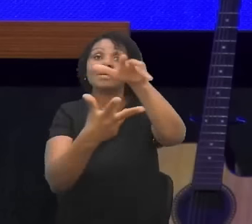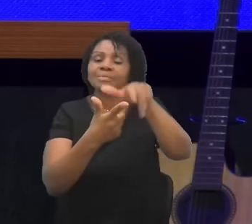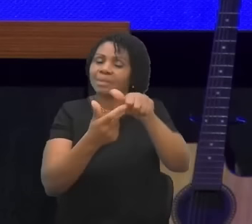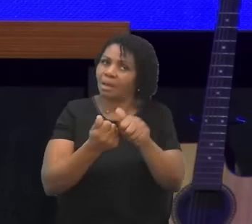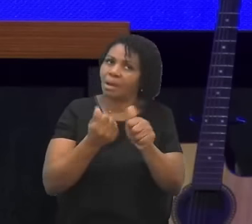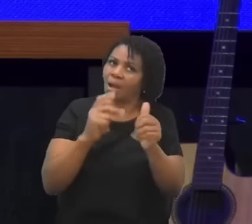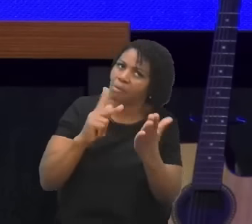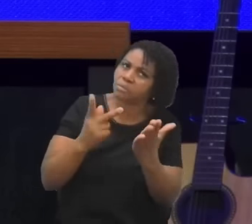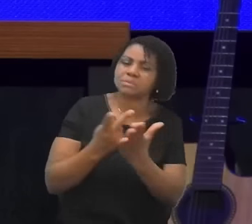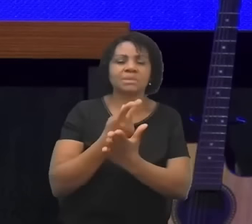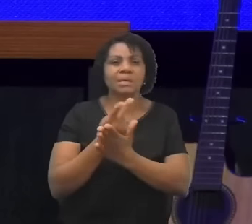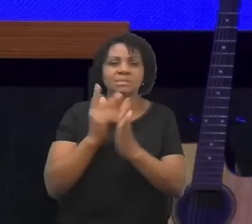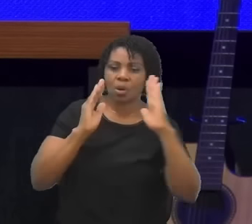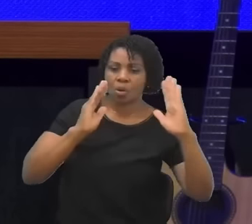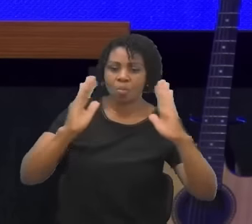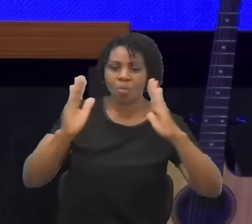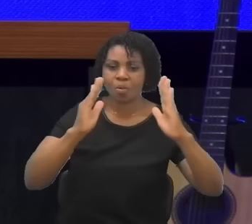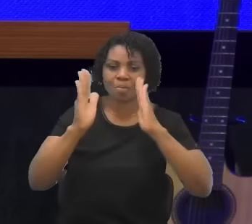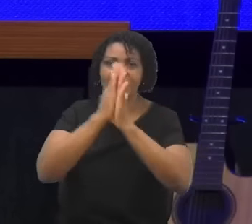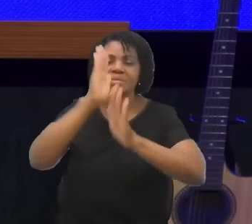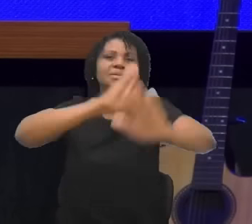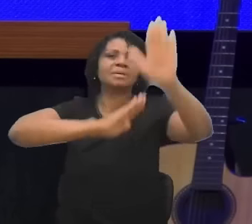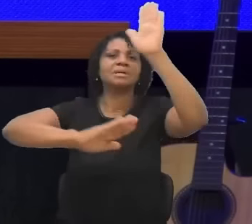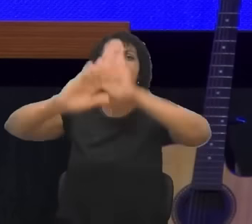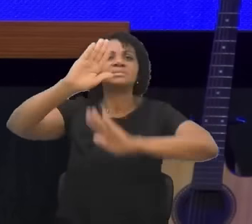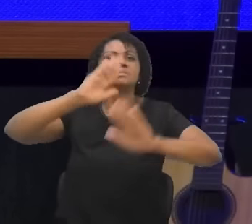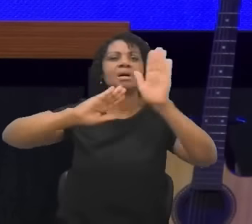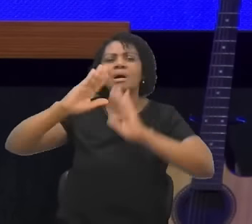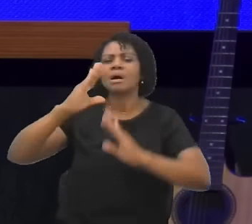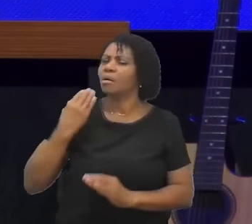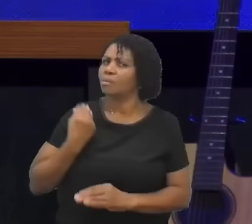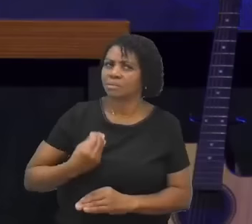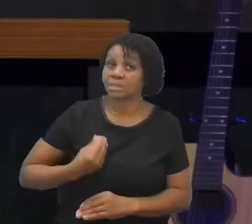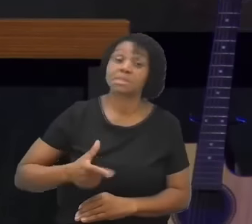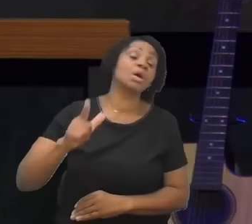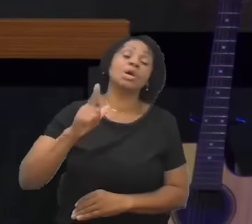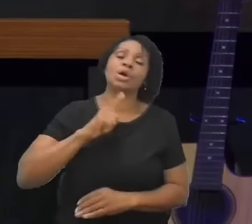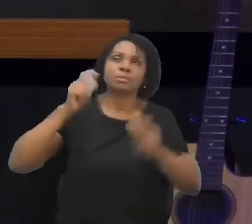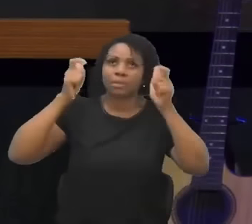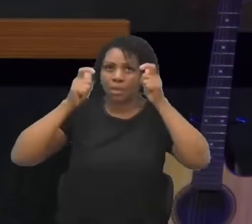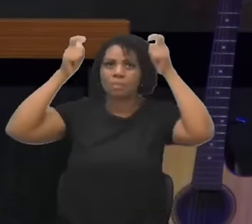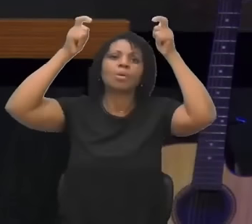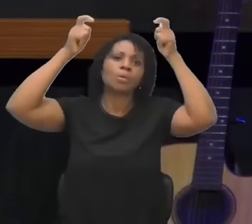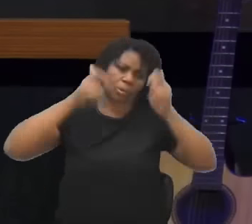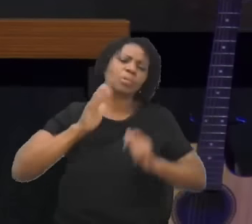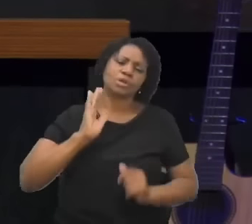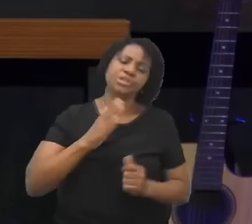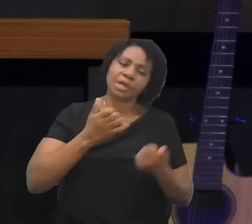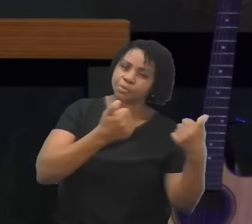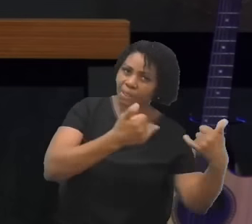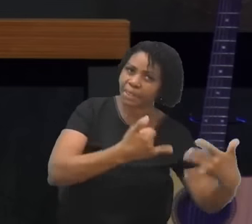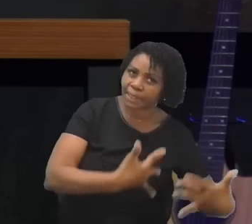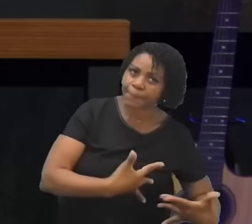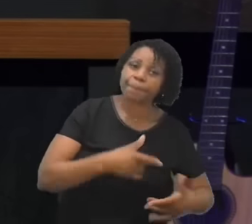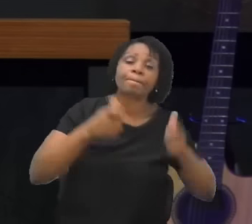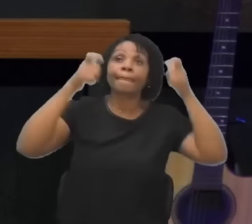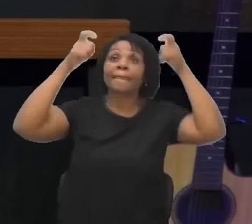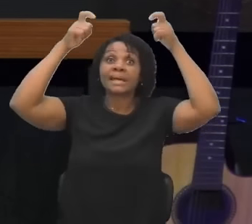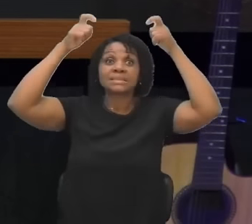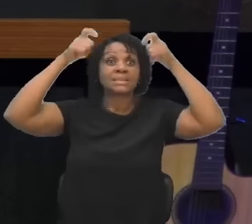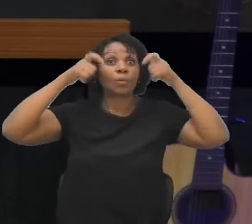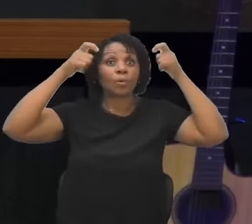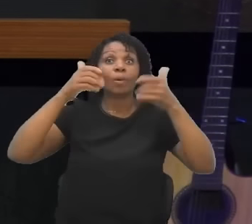o nosso momento de adoração funciona. Eu tenho uma coroa. Nós já falamos sobre essa coroa. Essa coroa